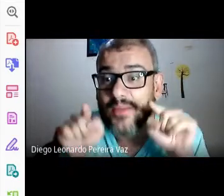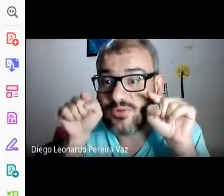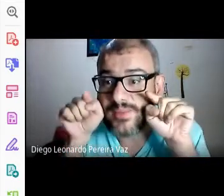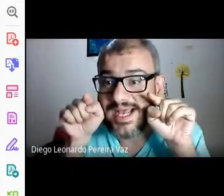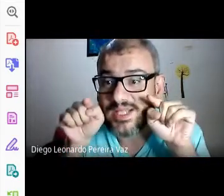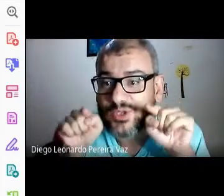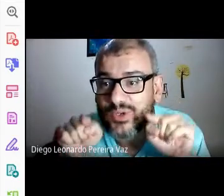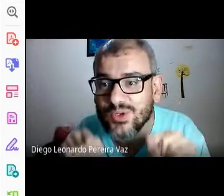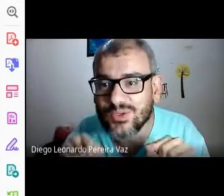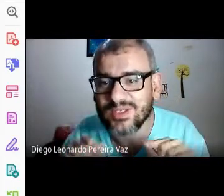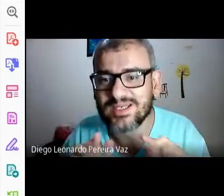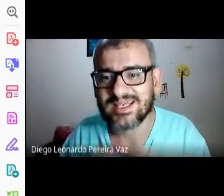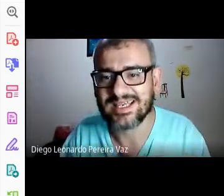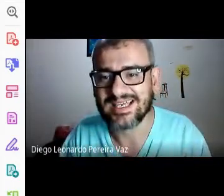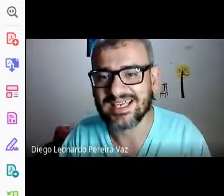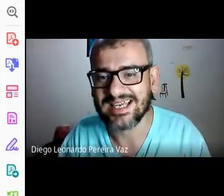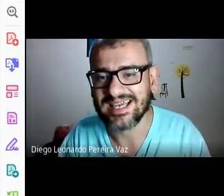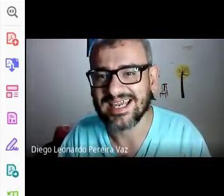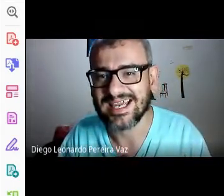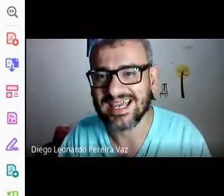Ah, meu filho.